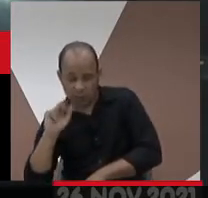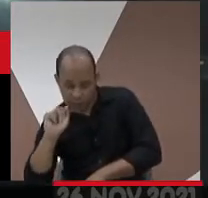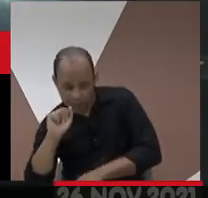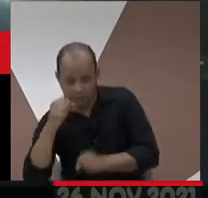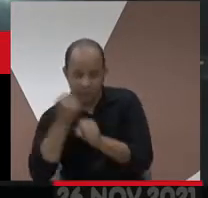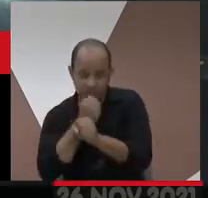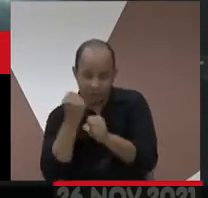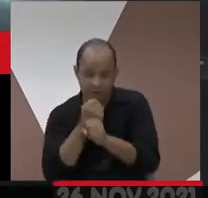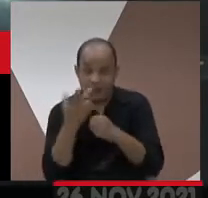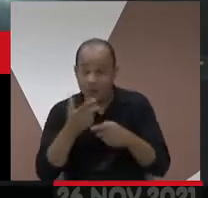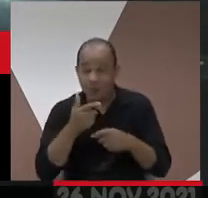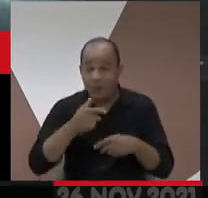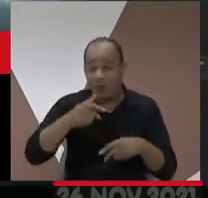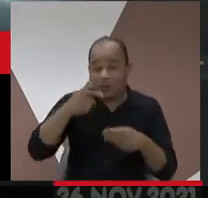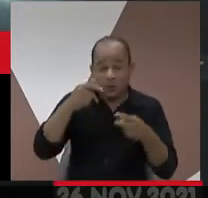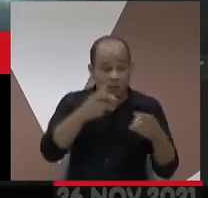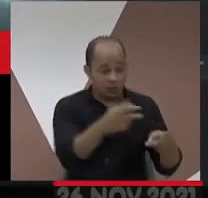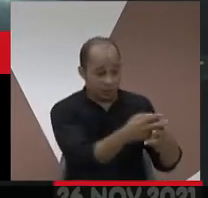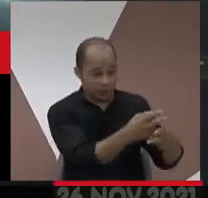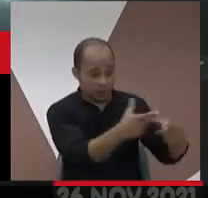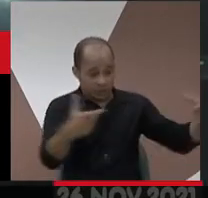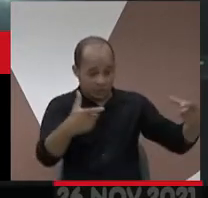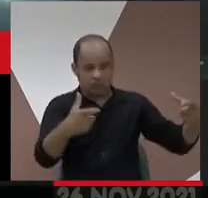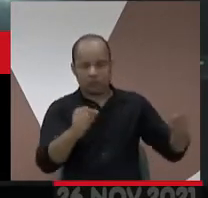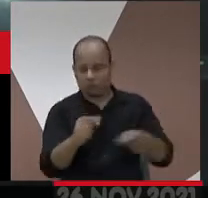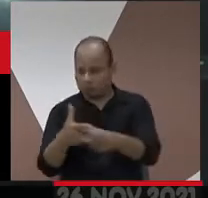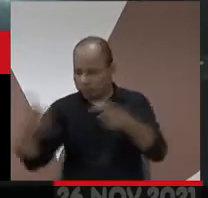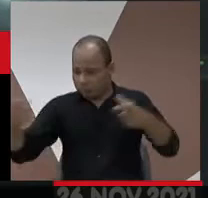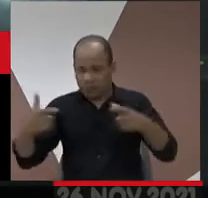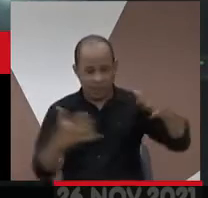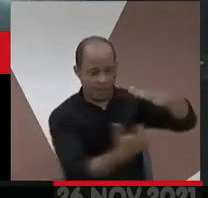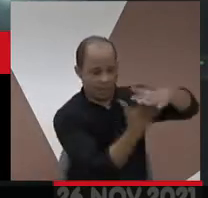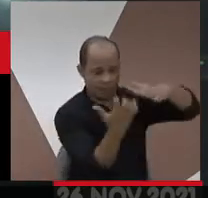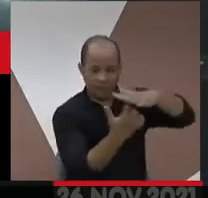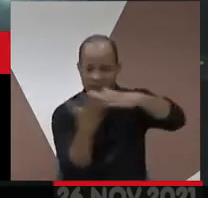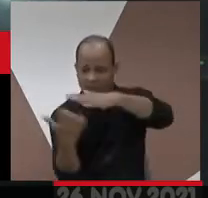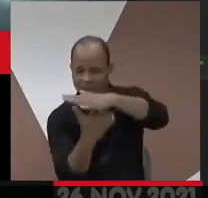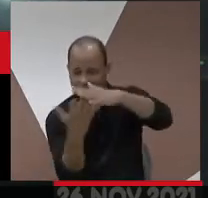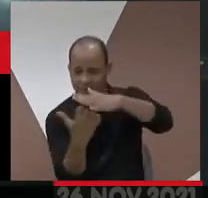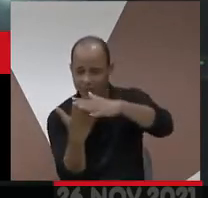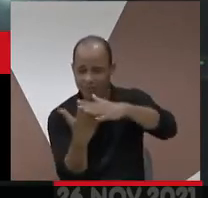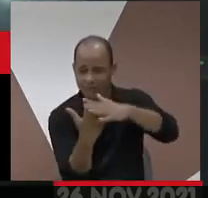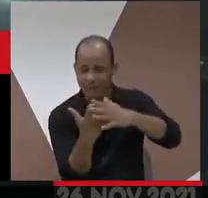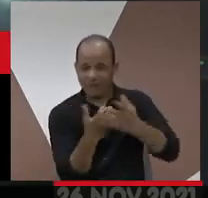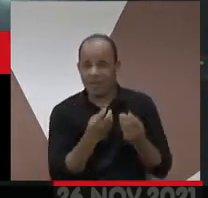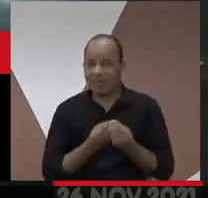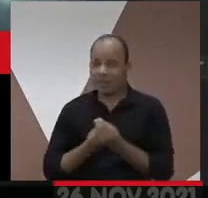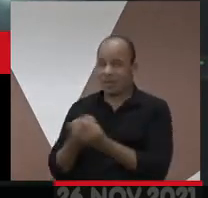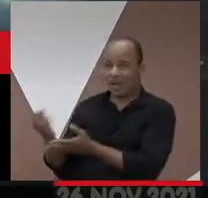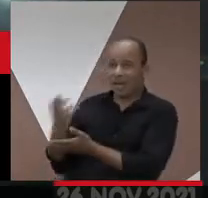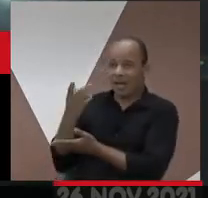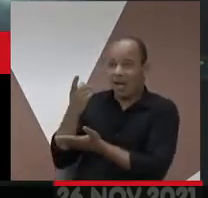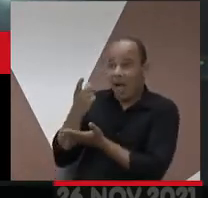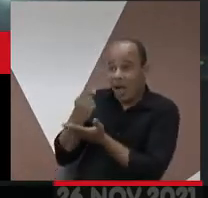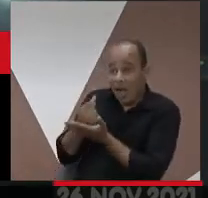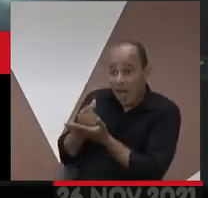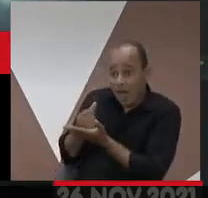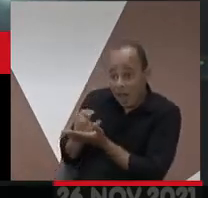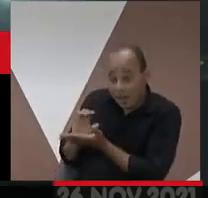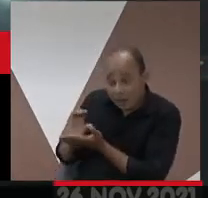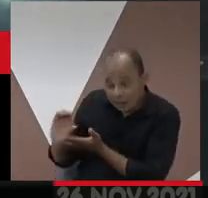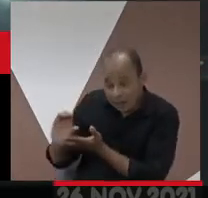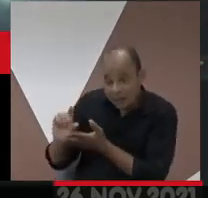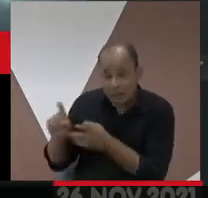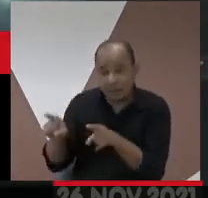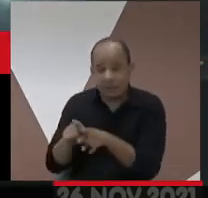e outro para amoldar um negócio de concessões públicas, quando, na realidade, nós tratamos de